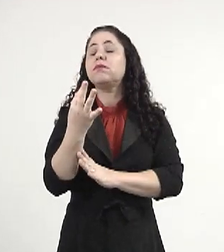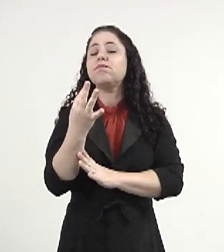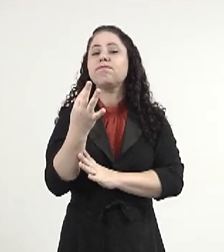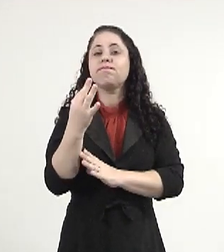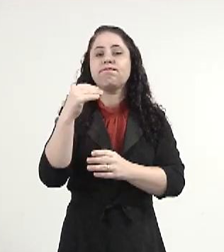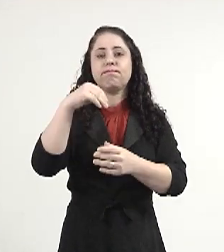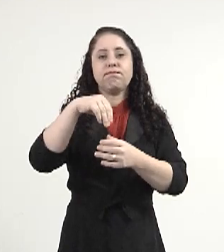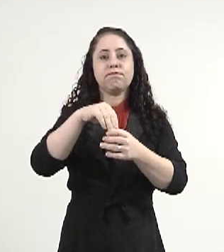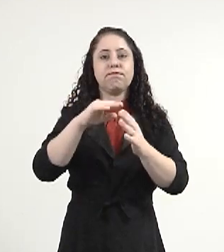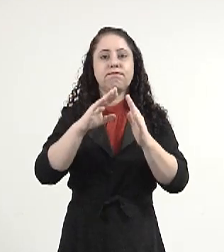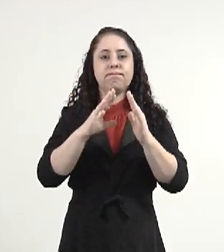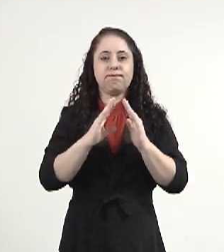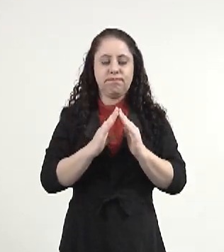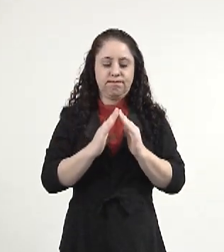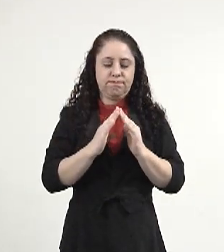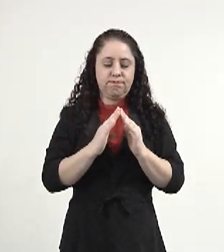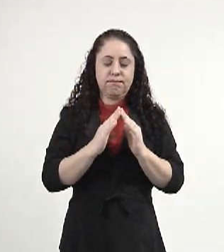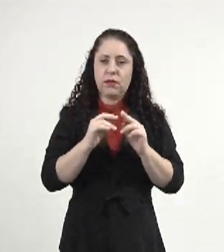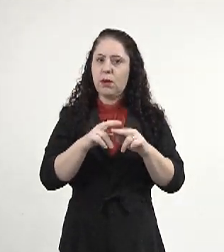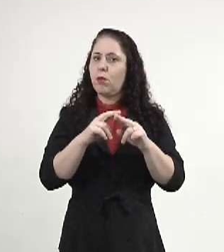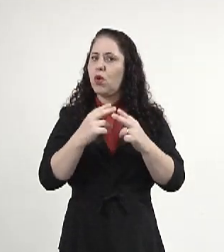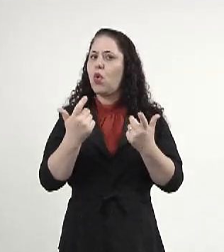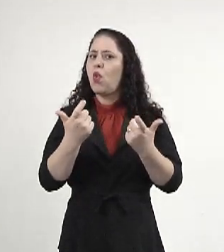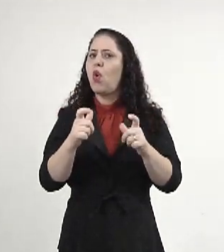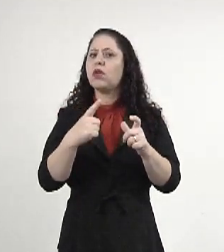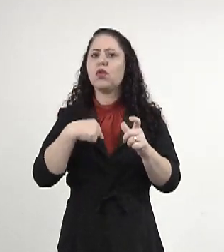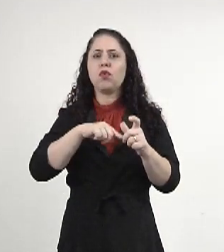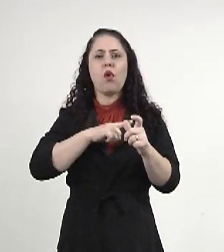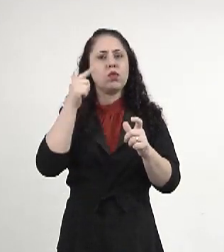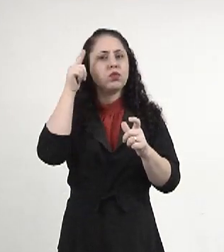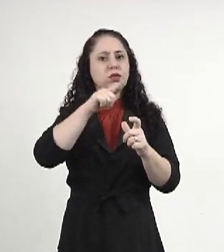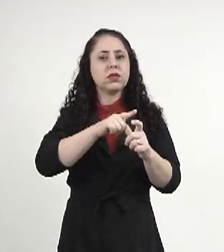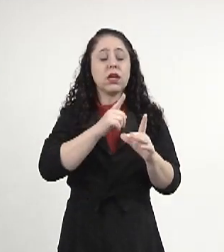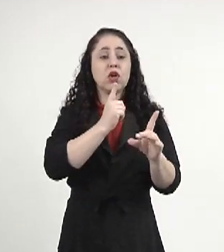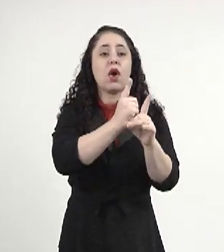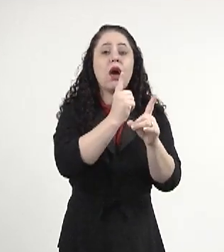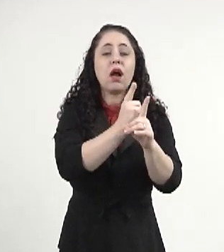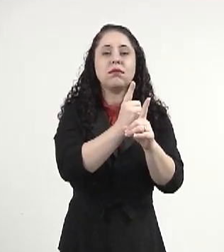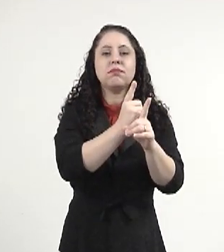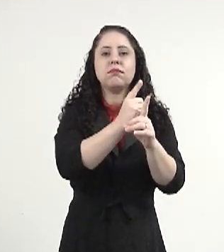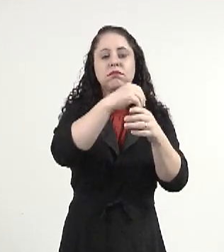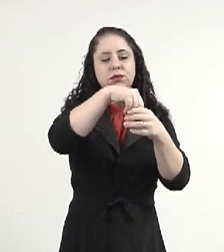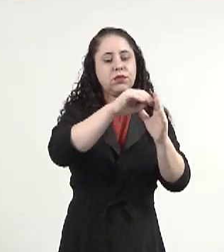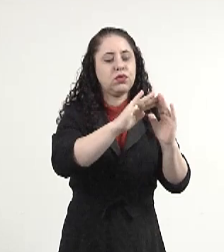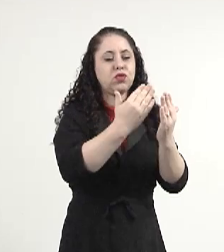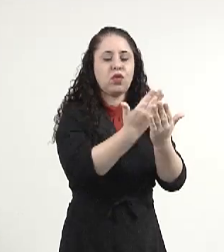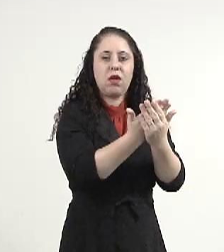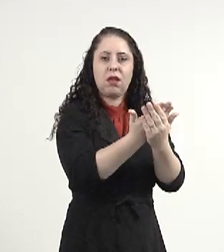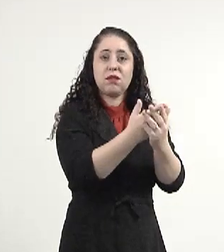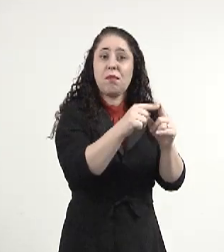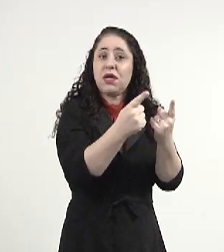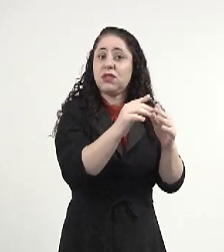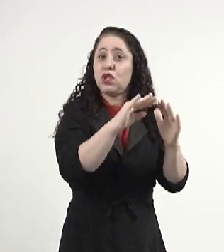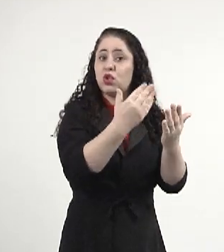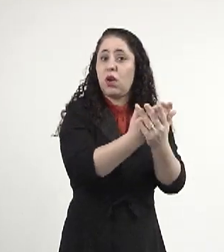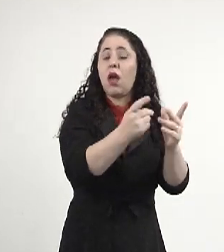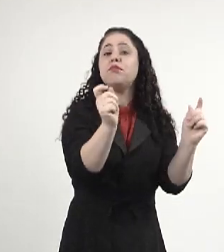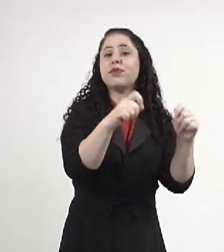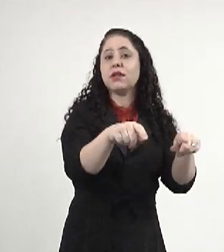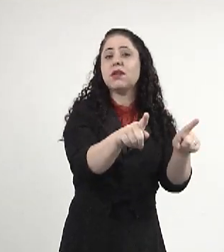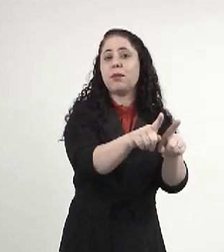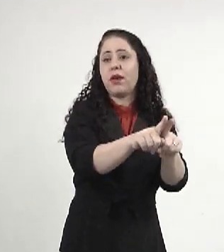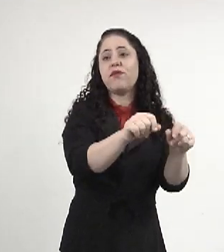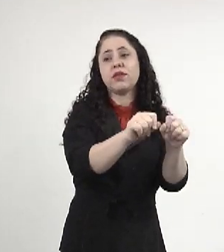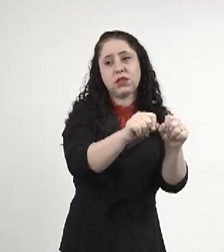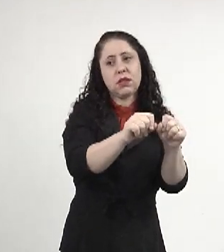casa. Portanto, e aonde é que a gente consegue descobrir isso? Na escola. Mas a escola tem que estar preparada também